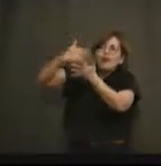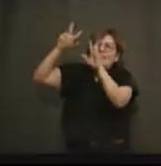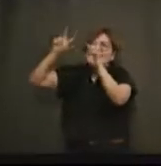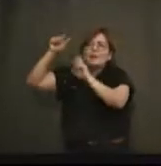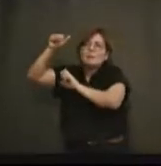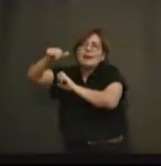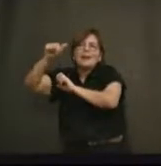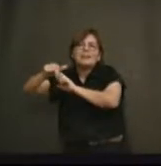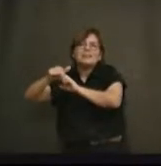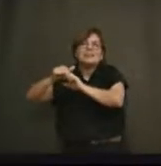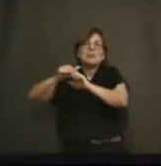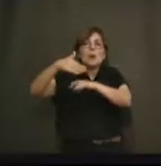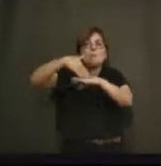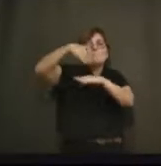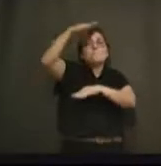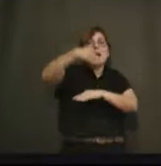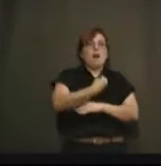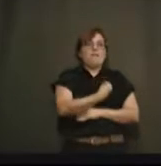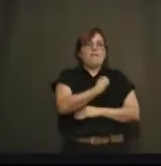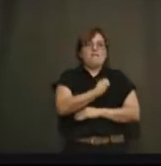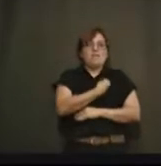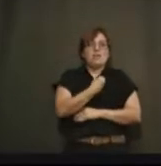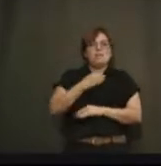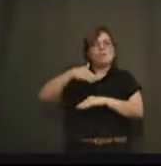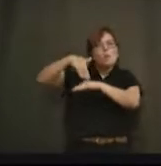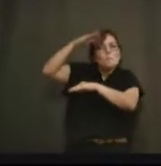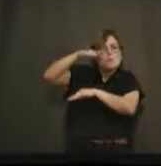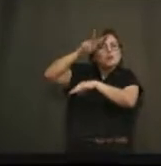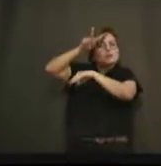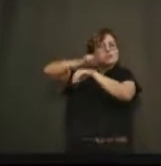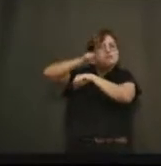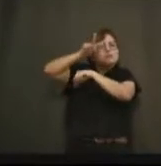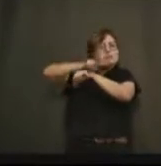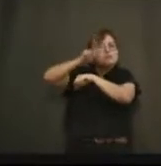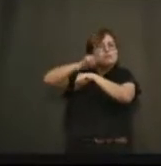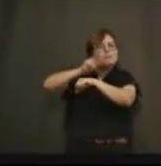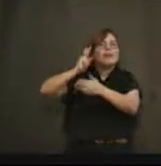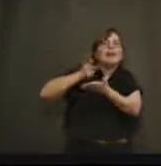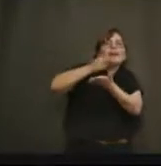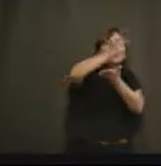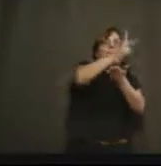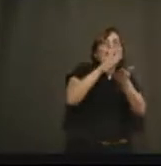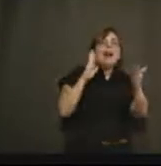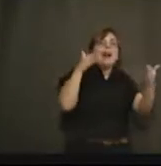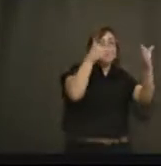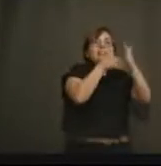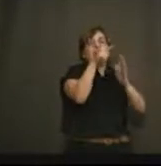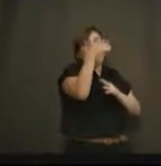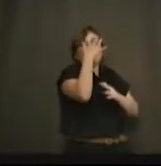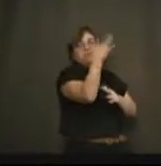mais vivo, foi preservado nos trópicos antes de que a própria França voltasse a